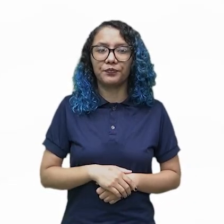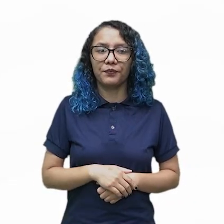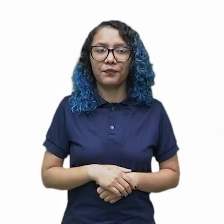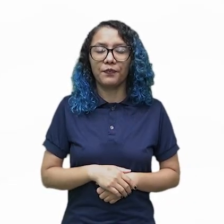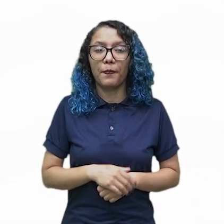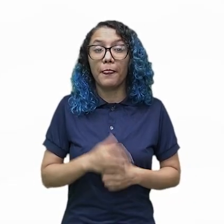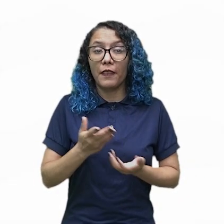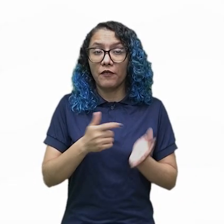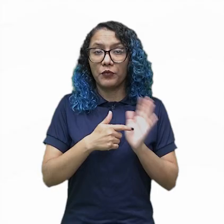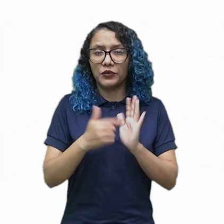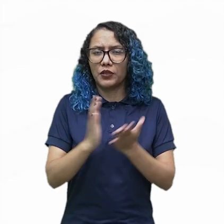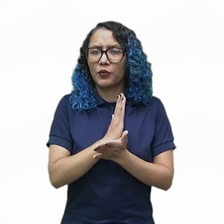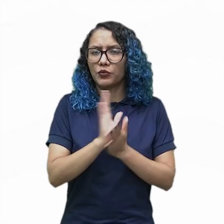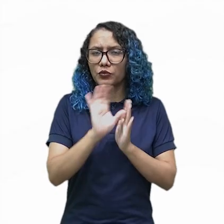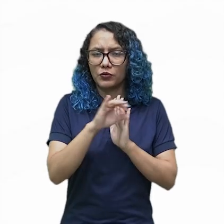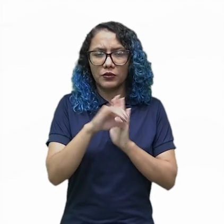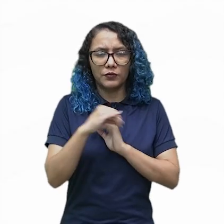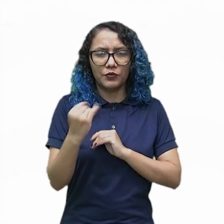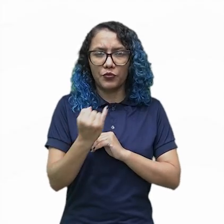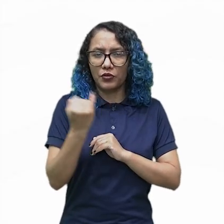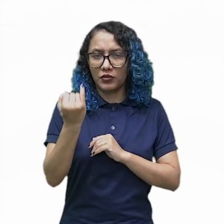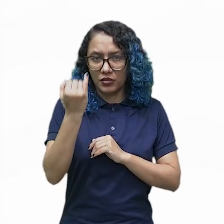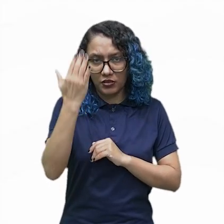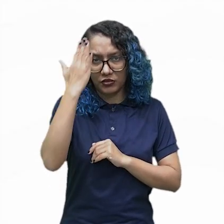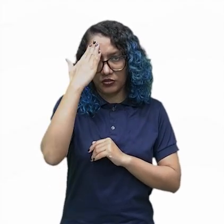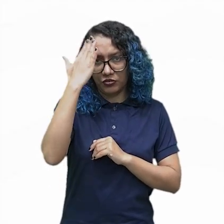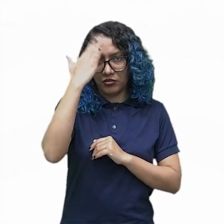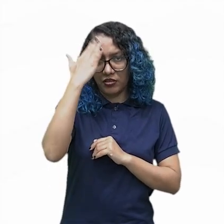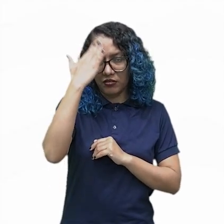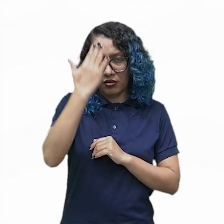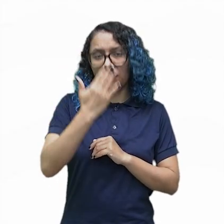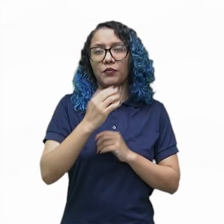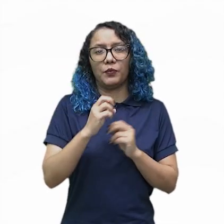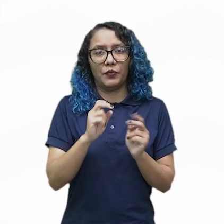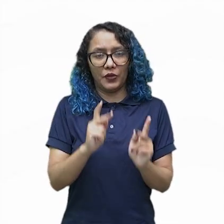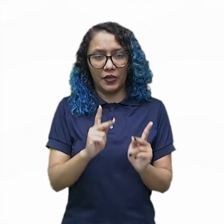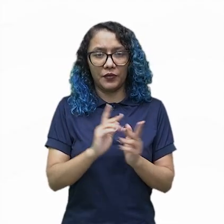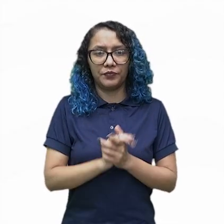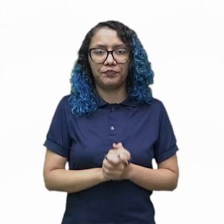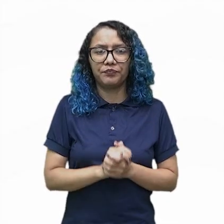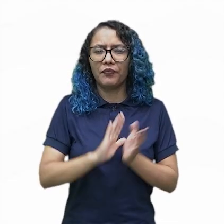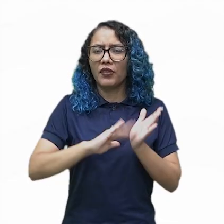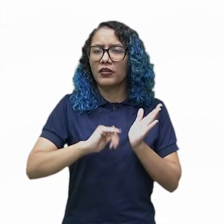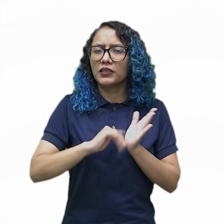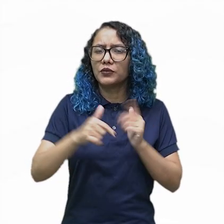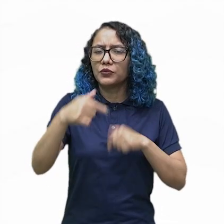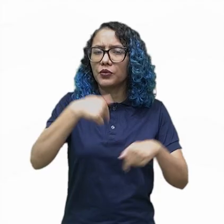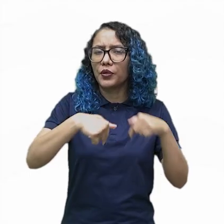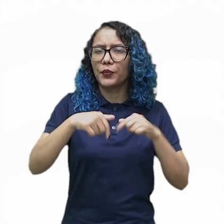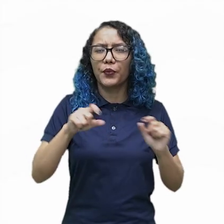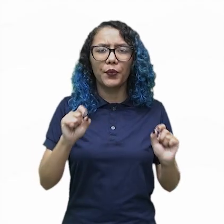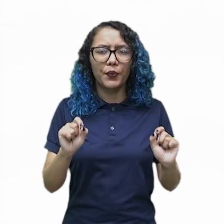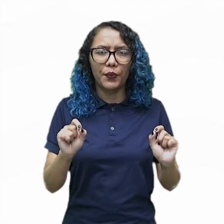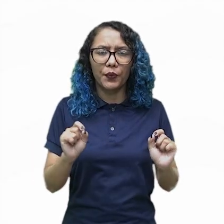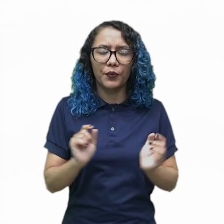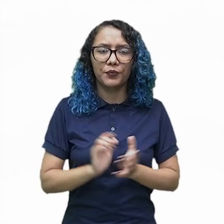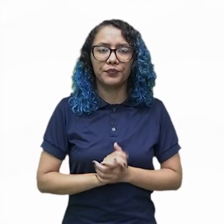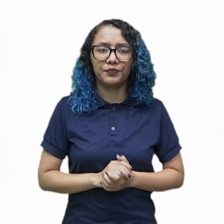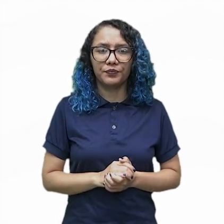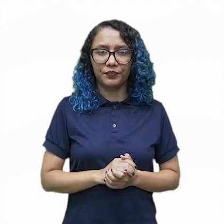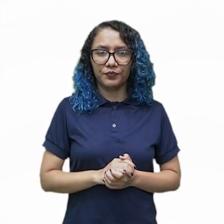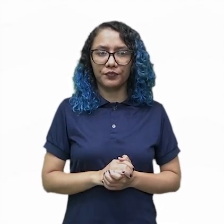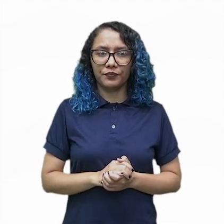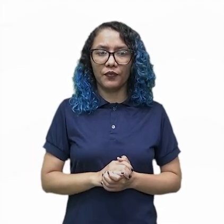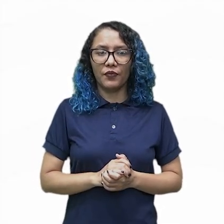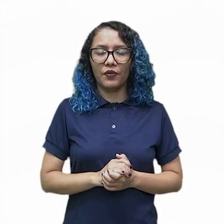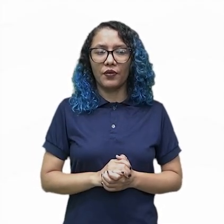trouxe alguns conceitos que são importantes da gente entender, o que são aí os resíduos químicos. E aí